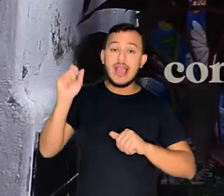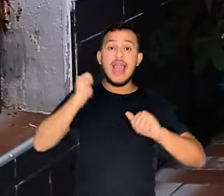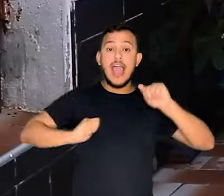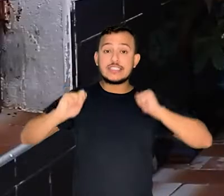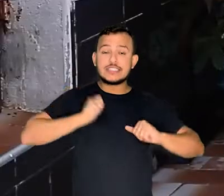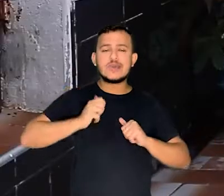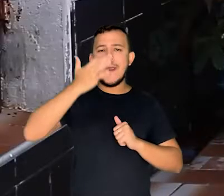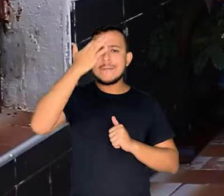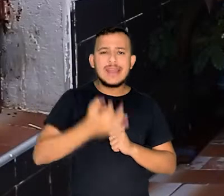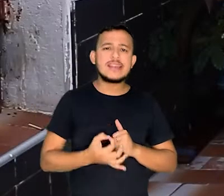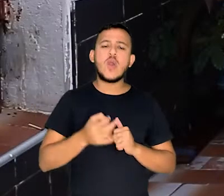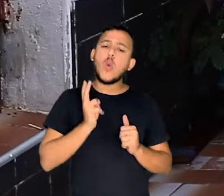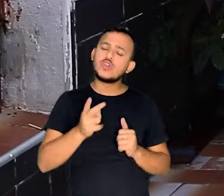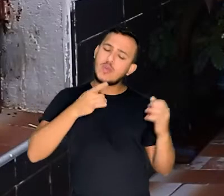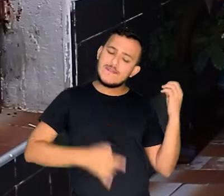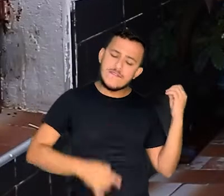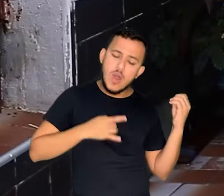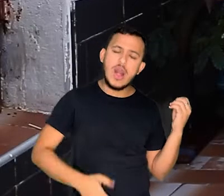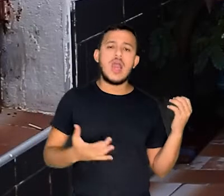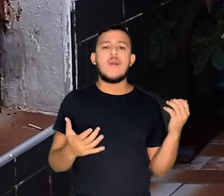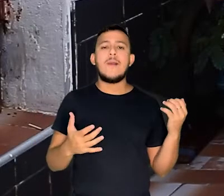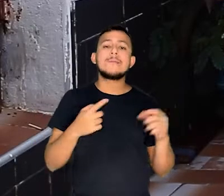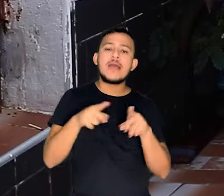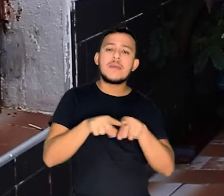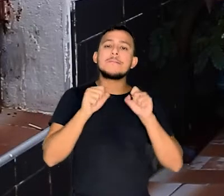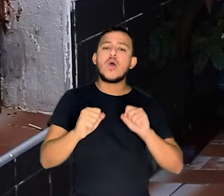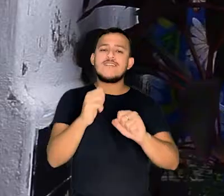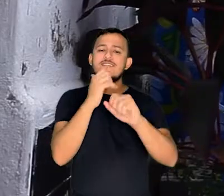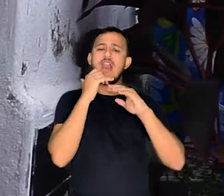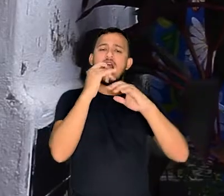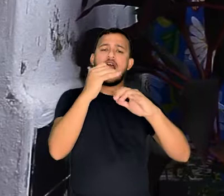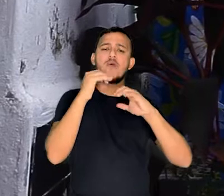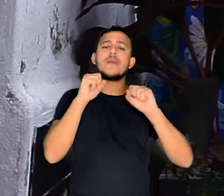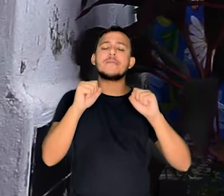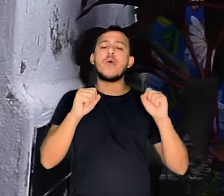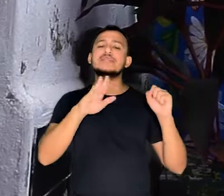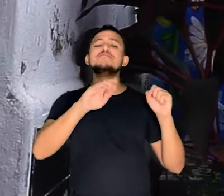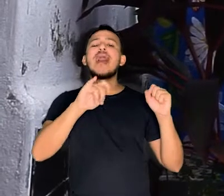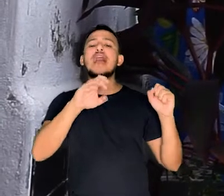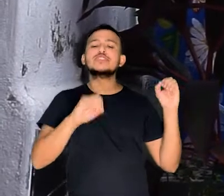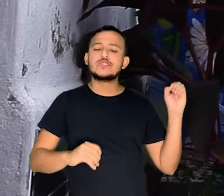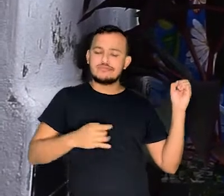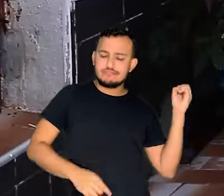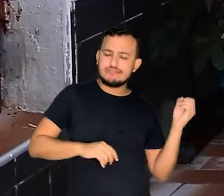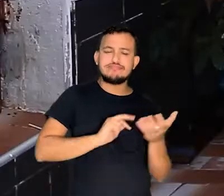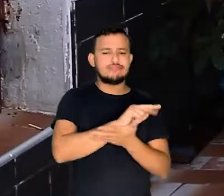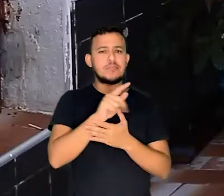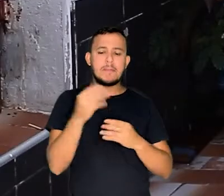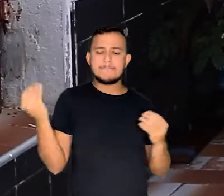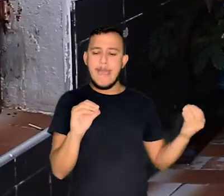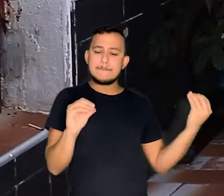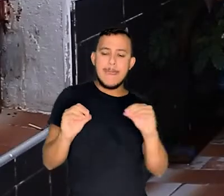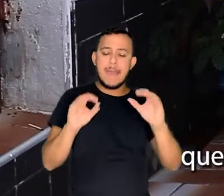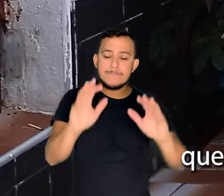compreendam. Continue o violão, que tem uma viola, mas pode ter uma flauta, pode ter um baixo, pode ter uma rabeca. Só vai